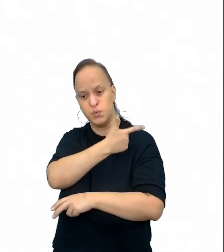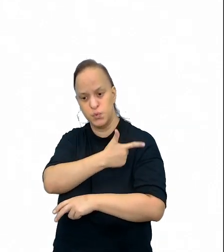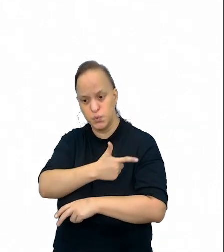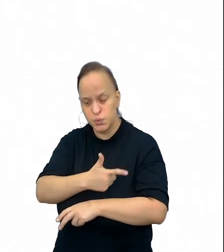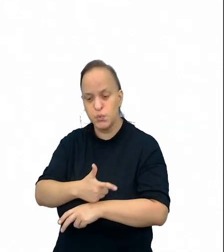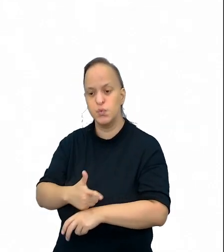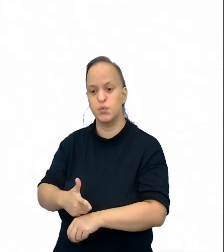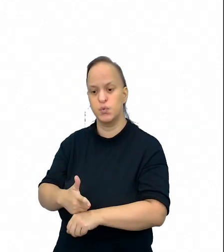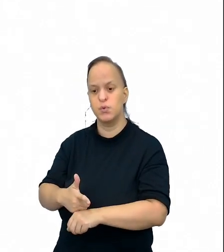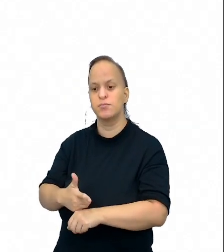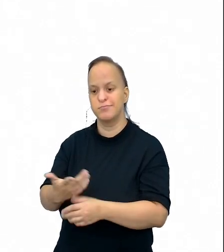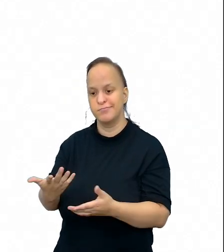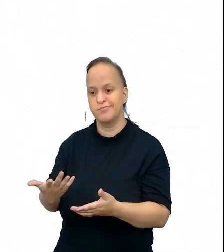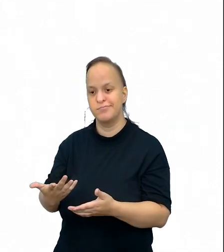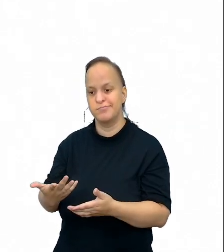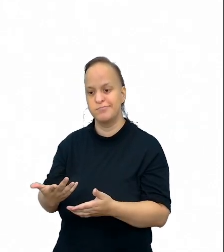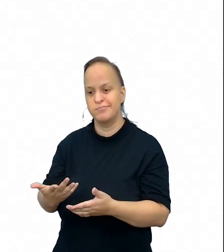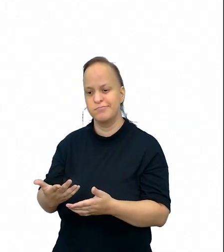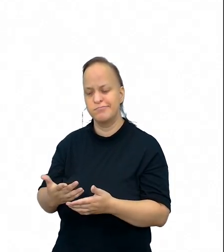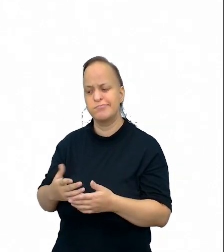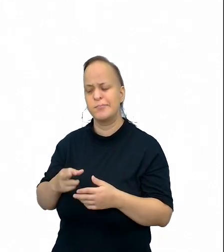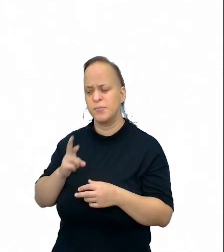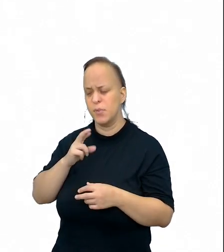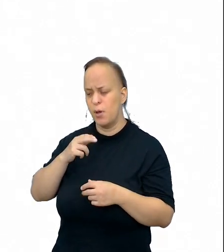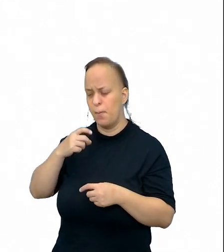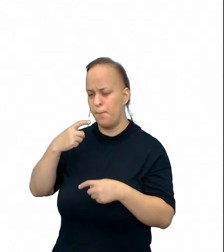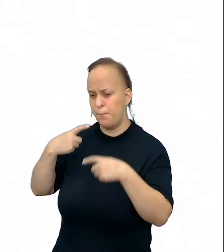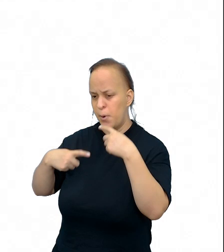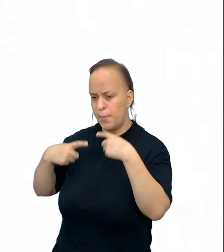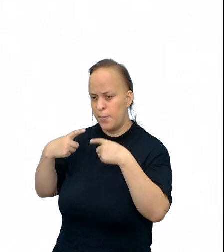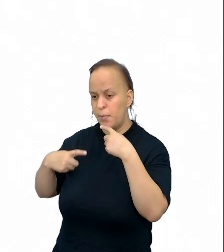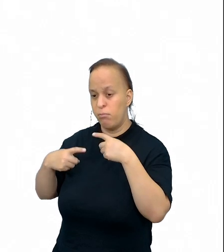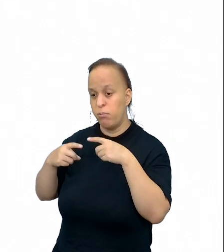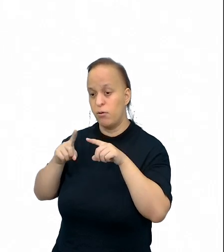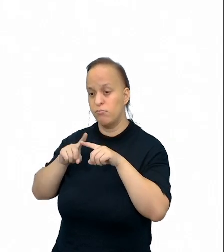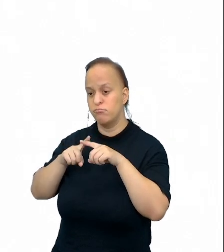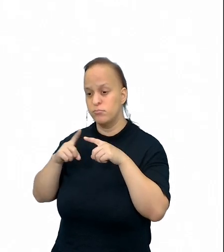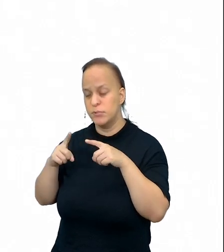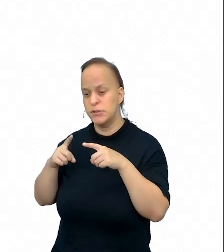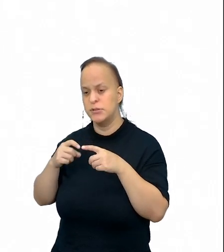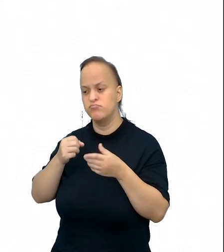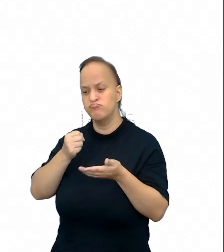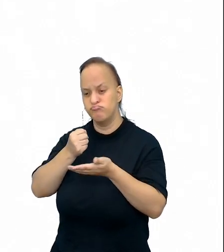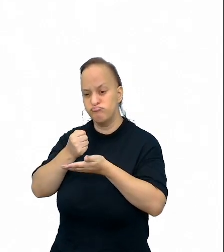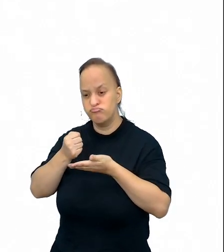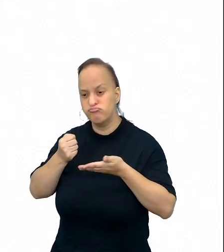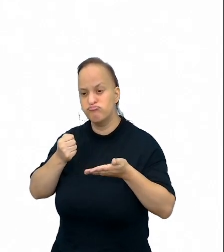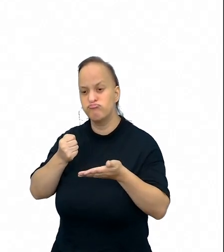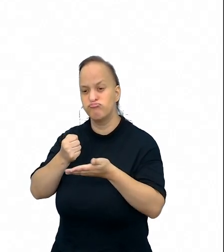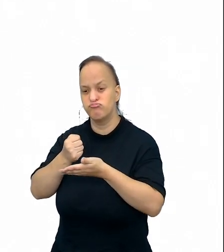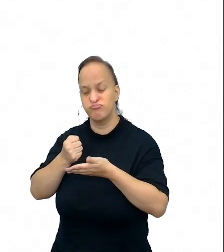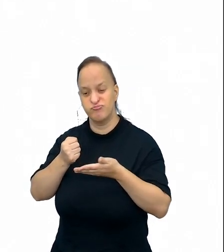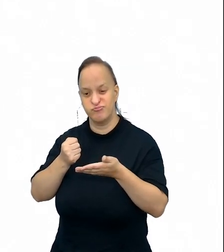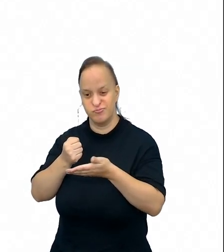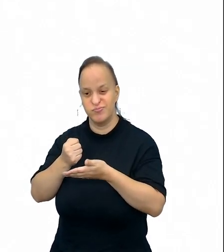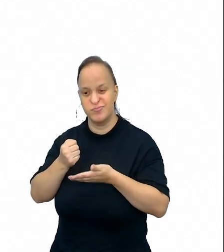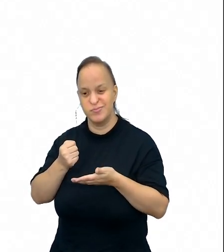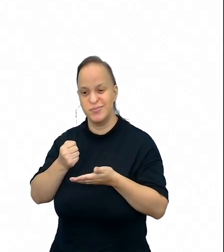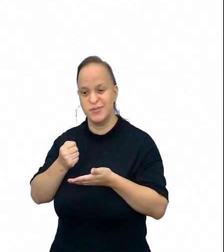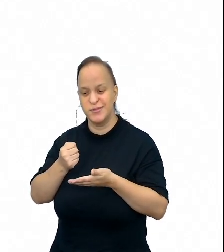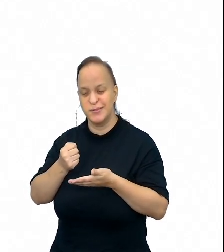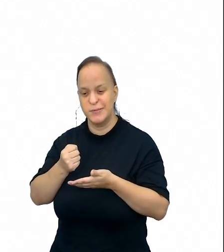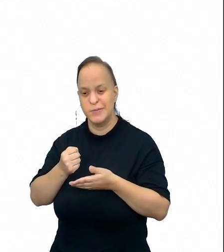ou sustentando os seus próprios pontos de vista. Para isso, eles ouvem podcast, discutem sobre a